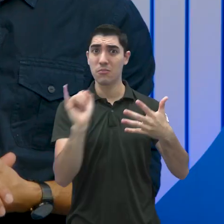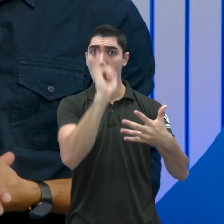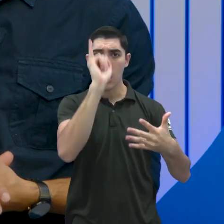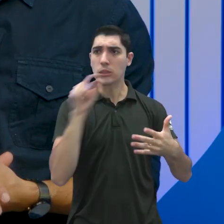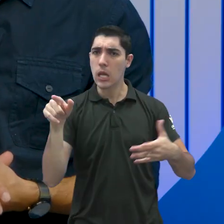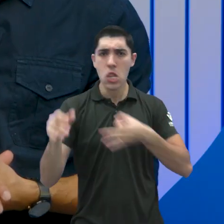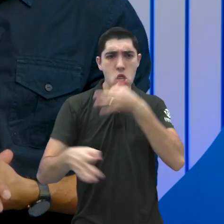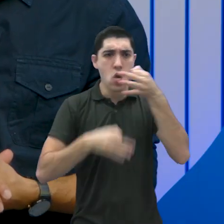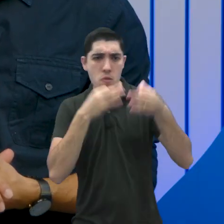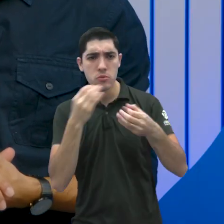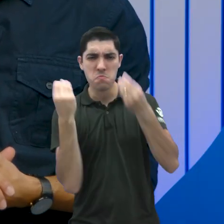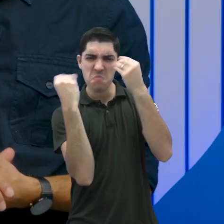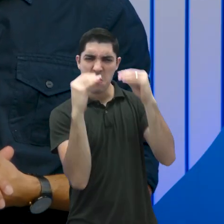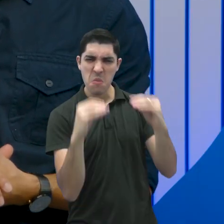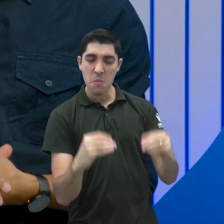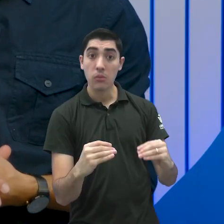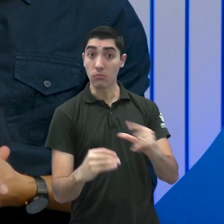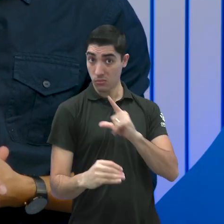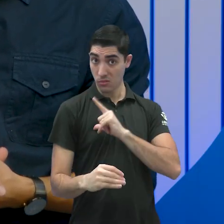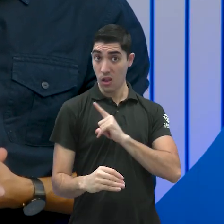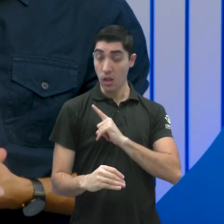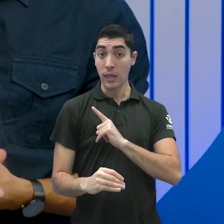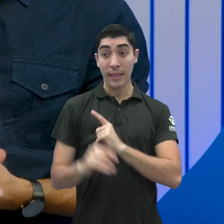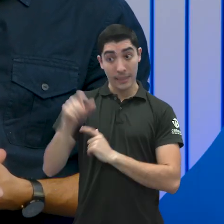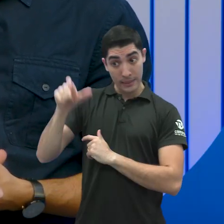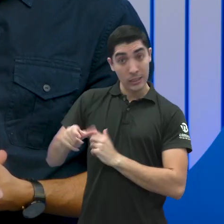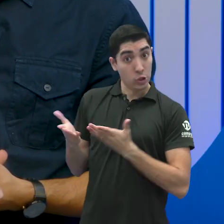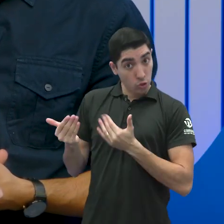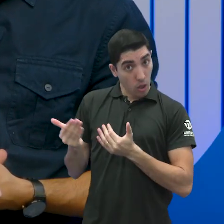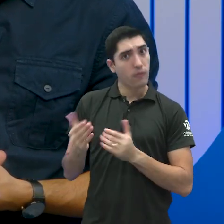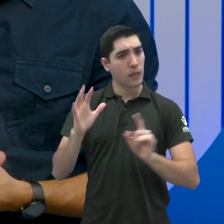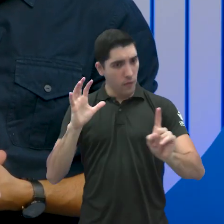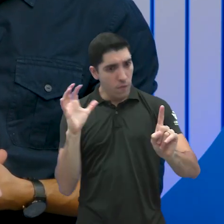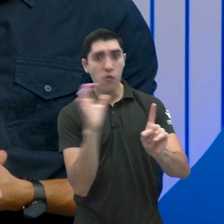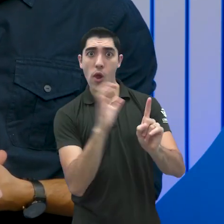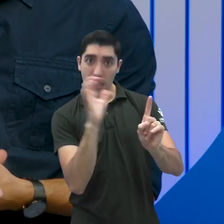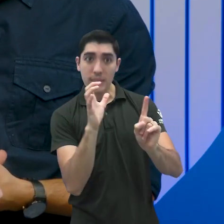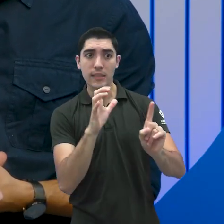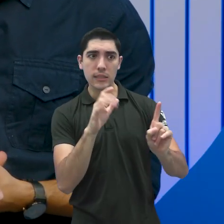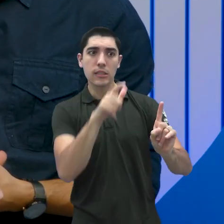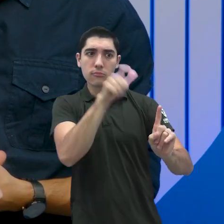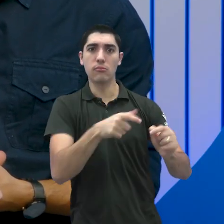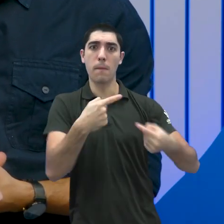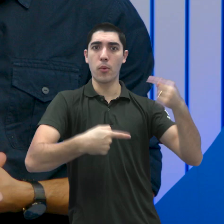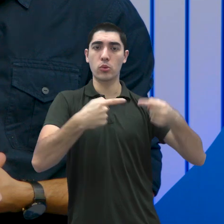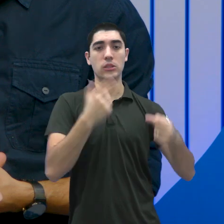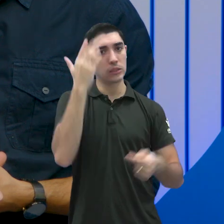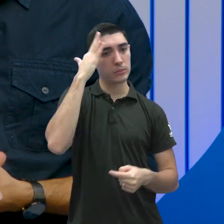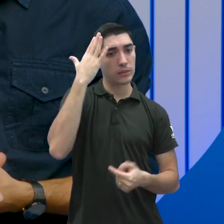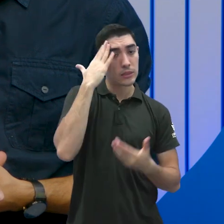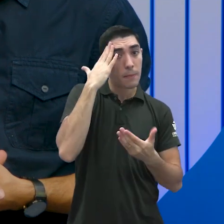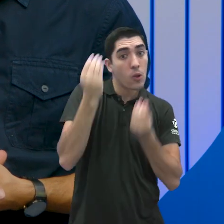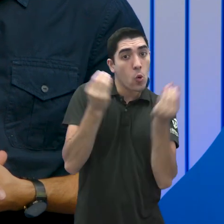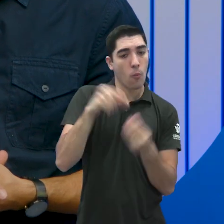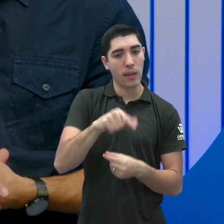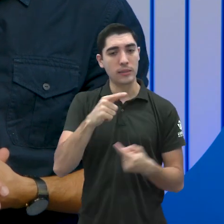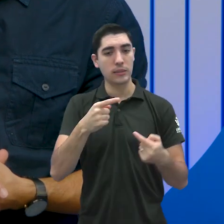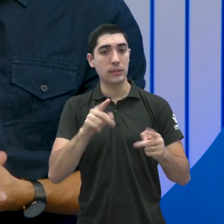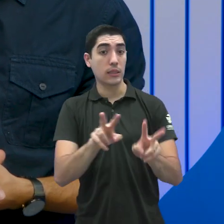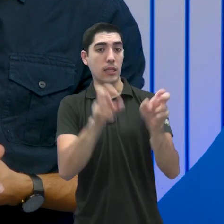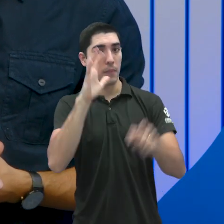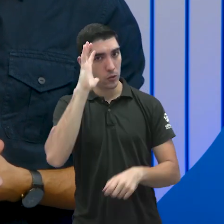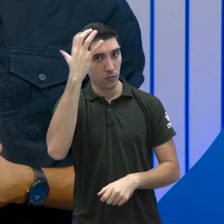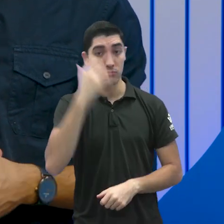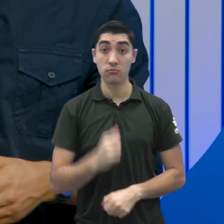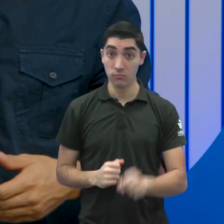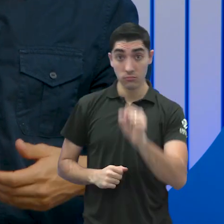merecem mais atenção. E olha só, eles influenciam as decisões que são tomadas politicamente a partir daí. É